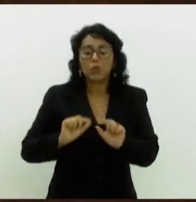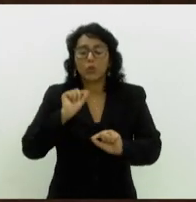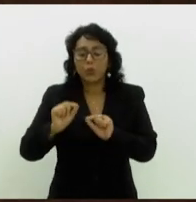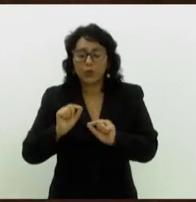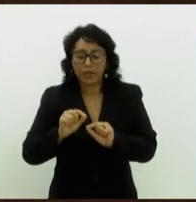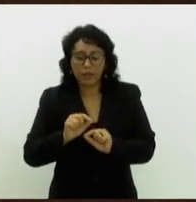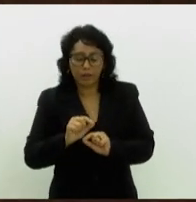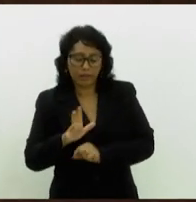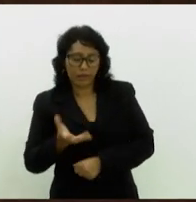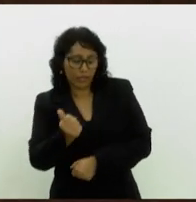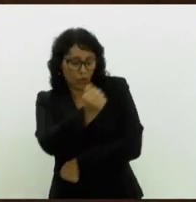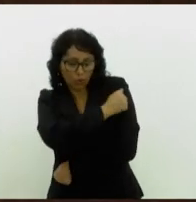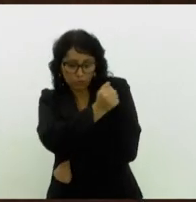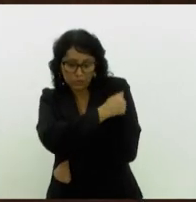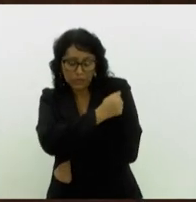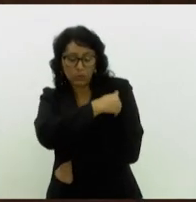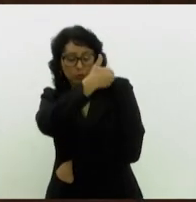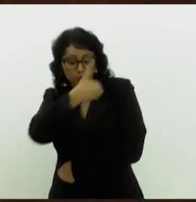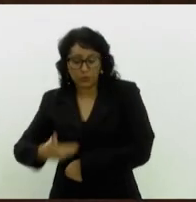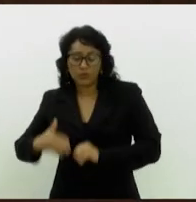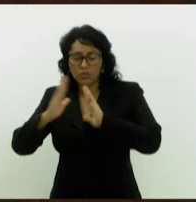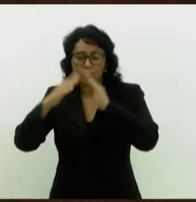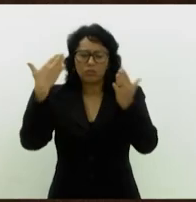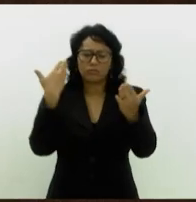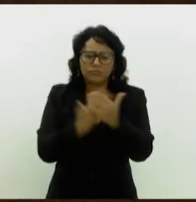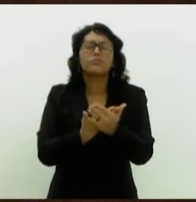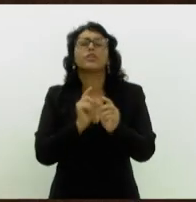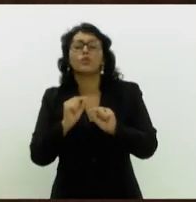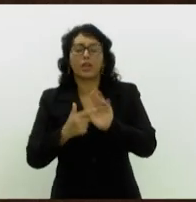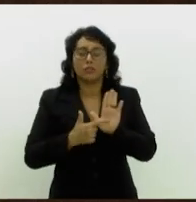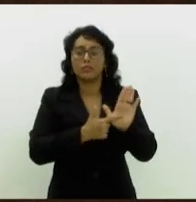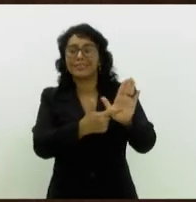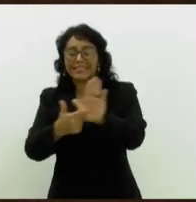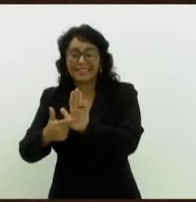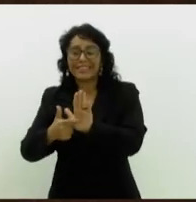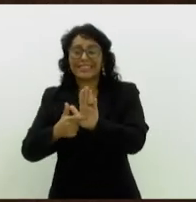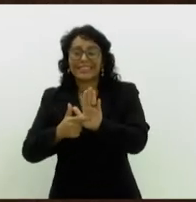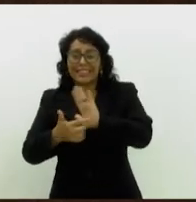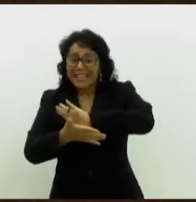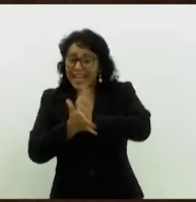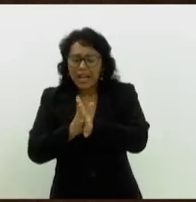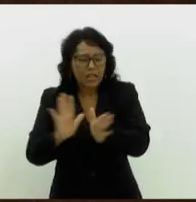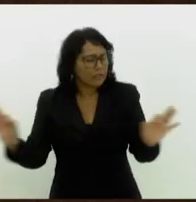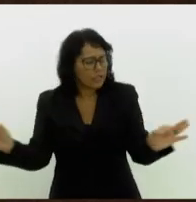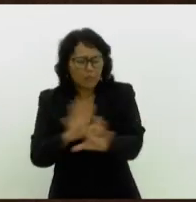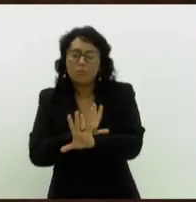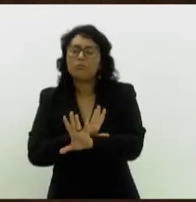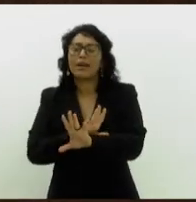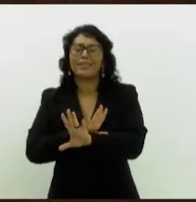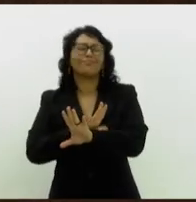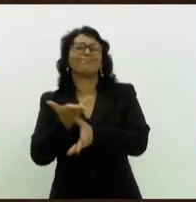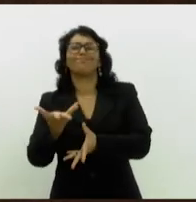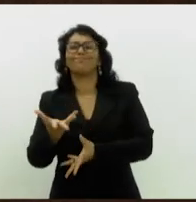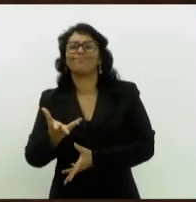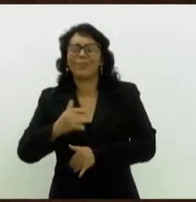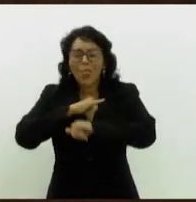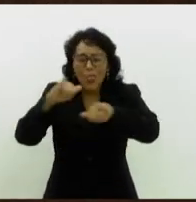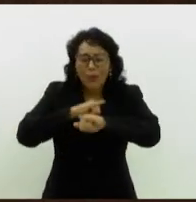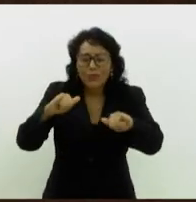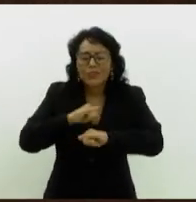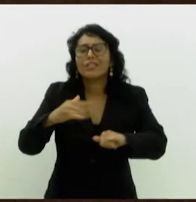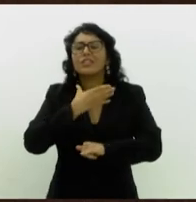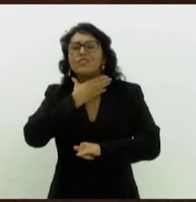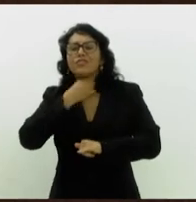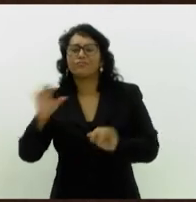escolas estaduais para identificação e combate a proliferação de notícias falsas é um excelente projeto E